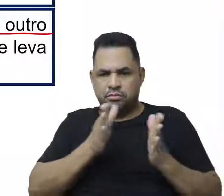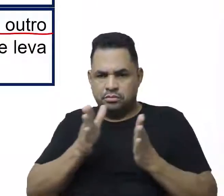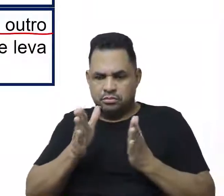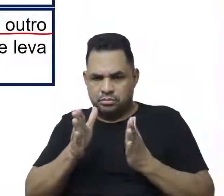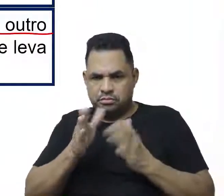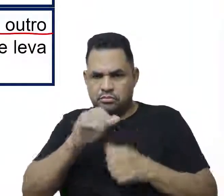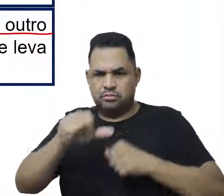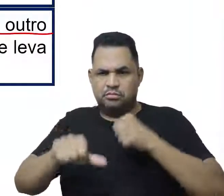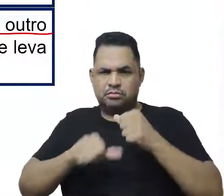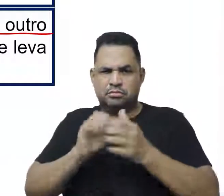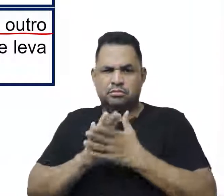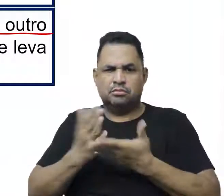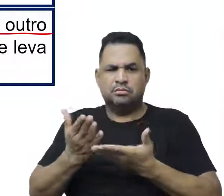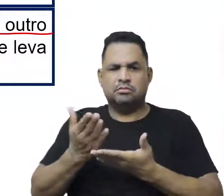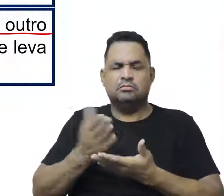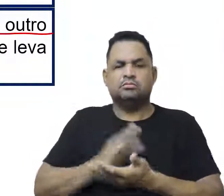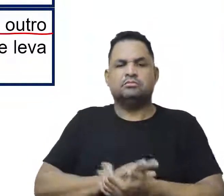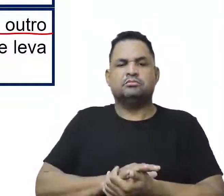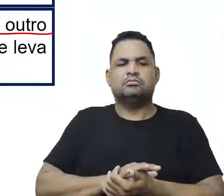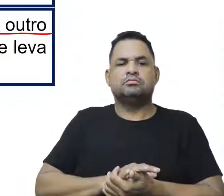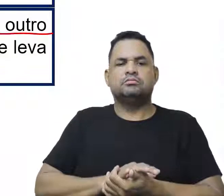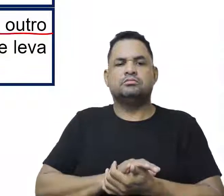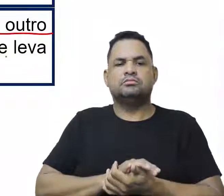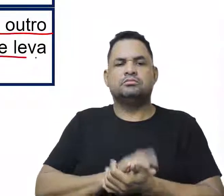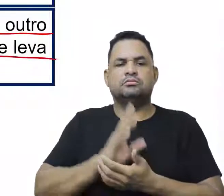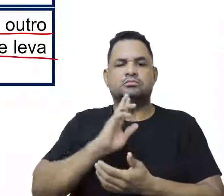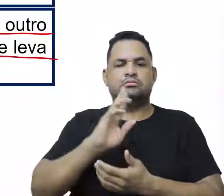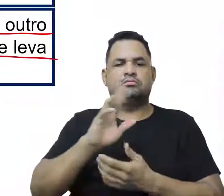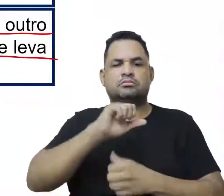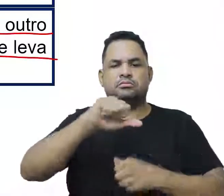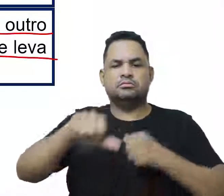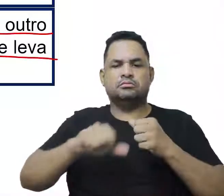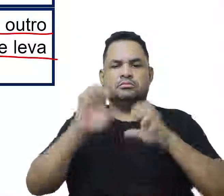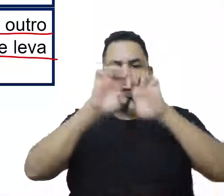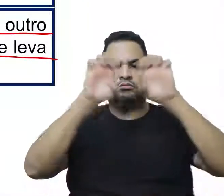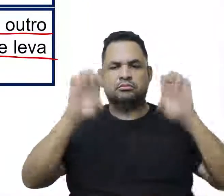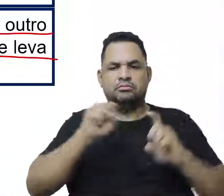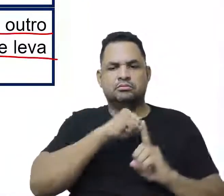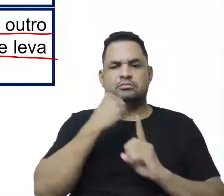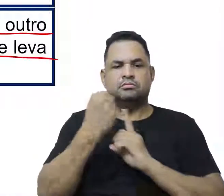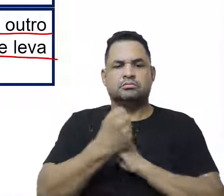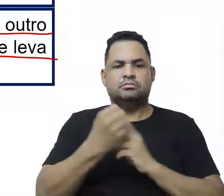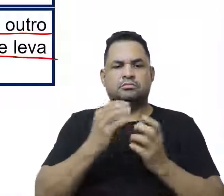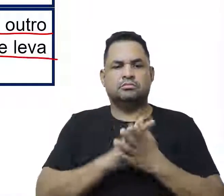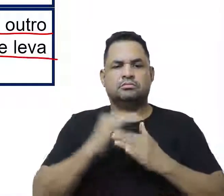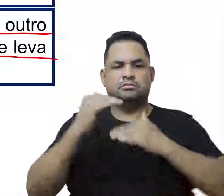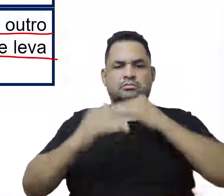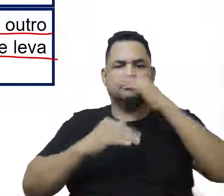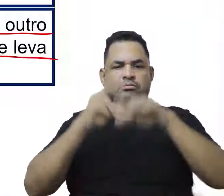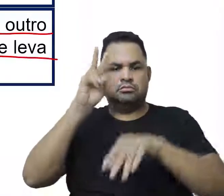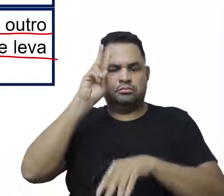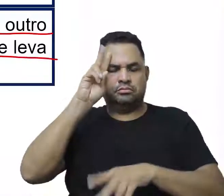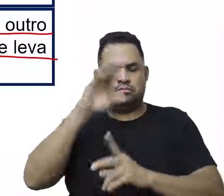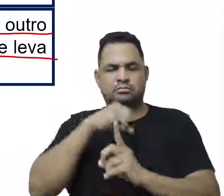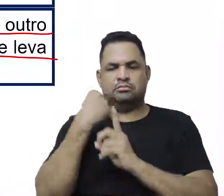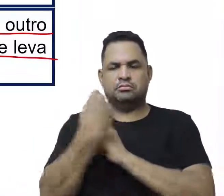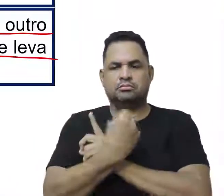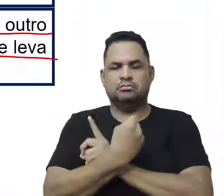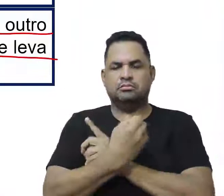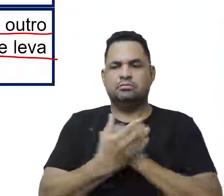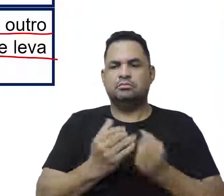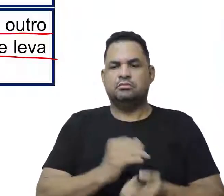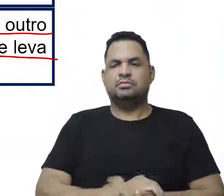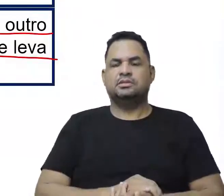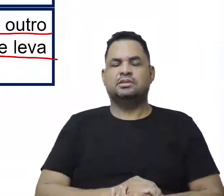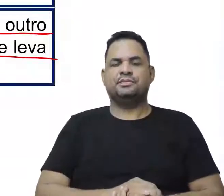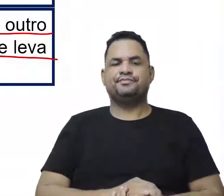de solidariedade a outro resulta em transformações da estrutura social e leva a evolução histórica das